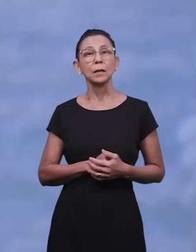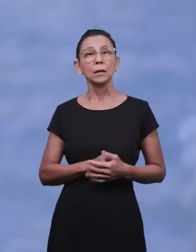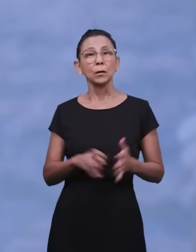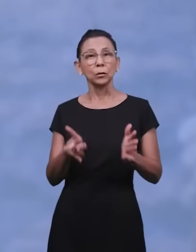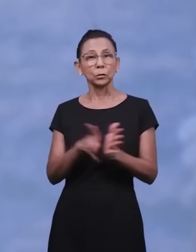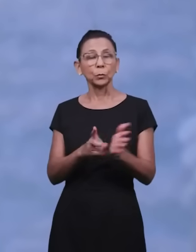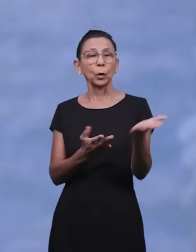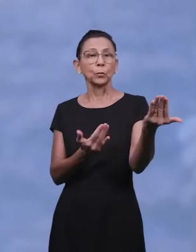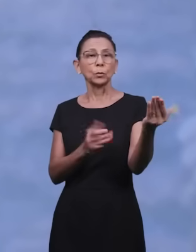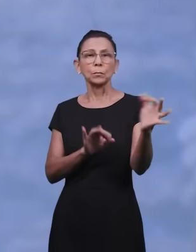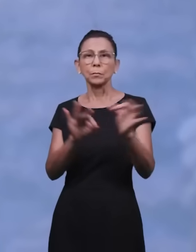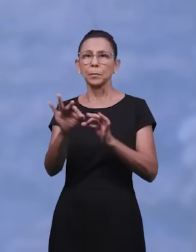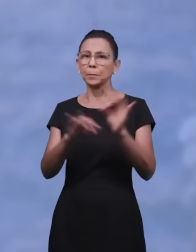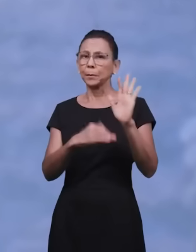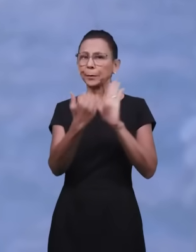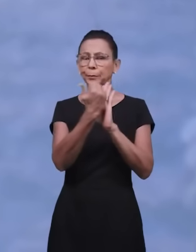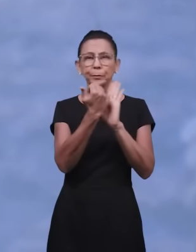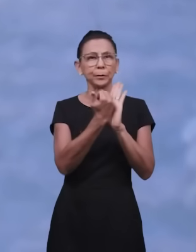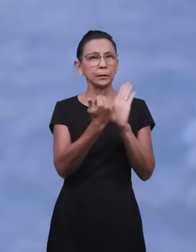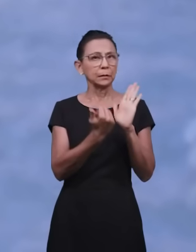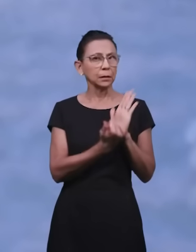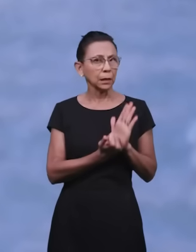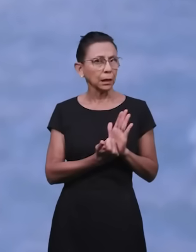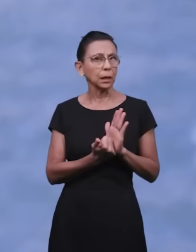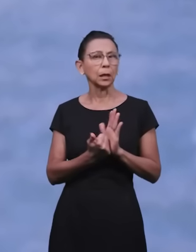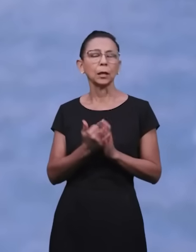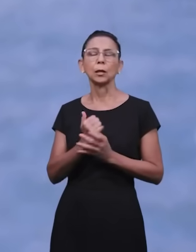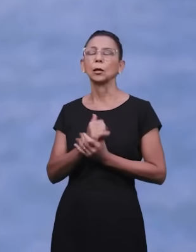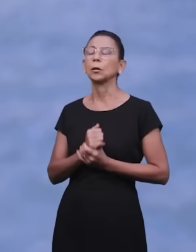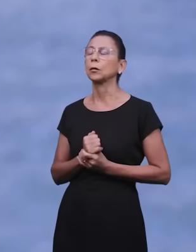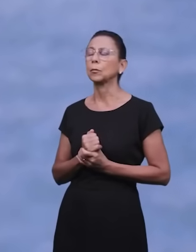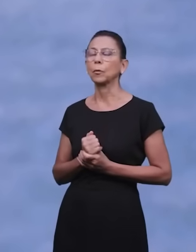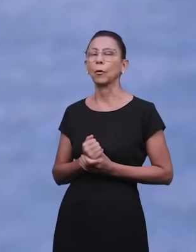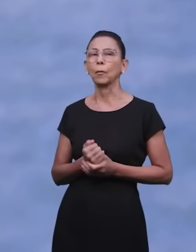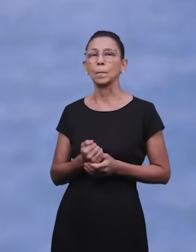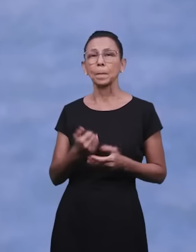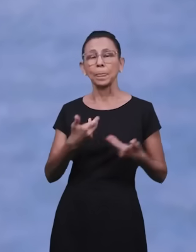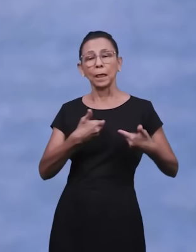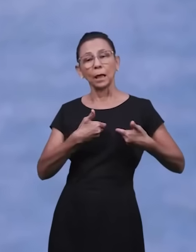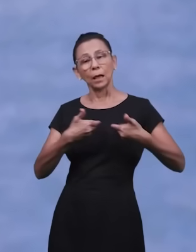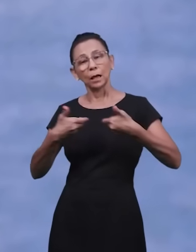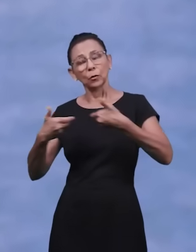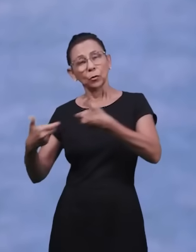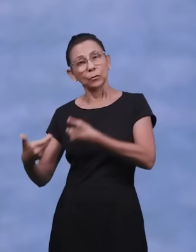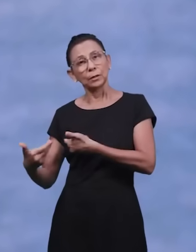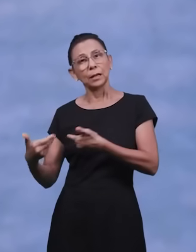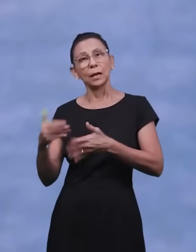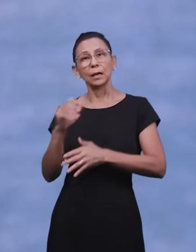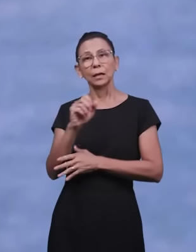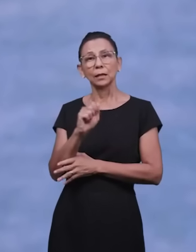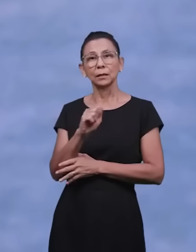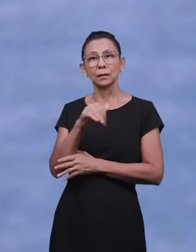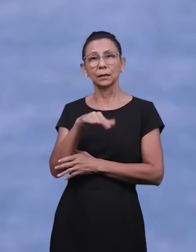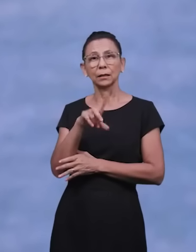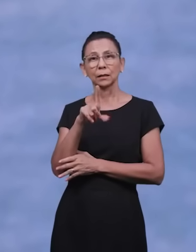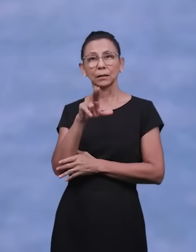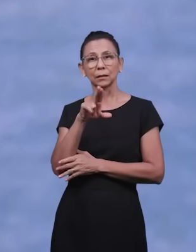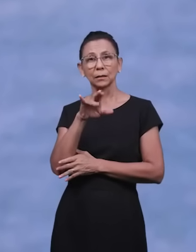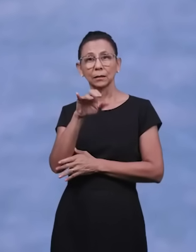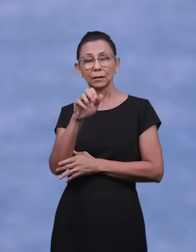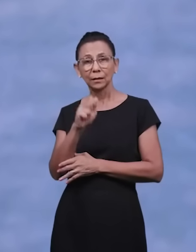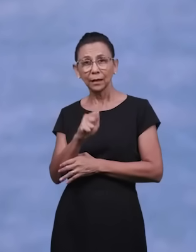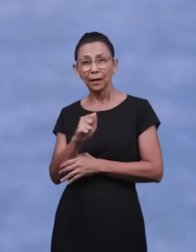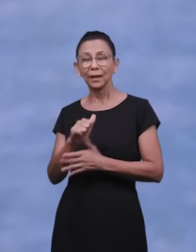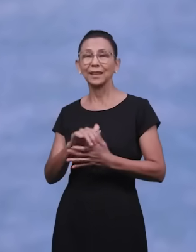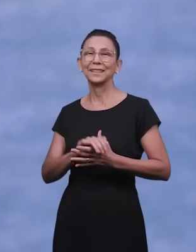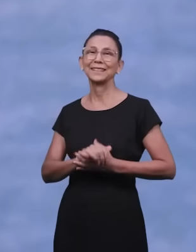são jovens. A gente só vem aqui, a pessoa que está convidada, a Andréia, que está comigo aqui agora, que eu já vou falar dela.